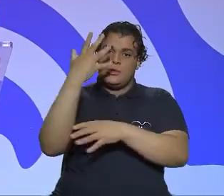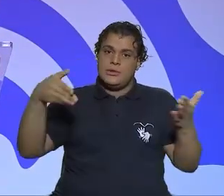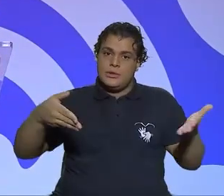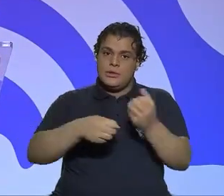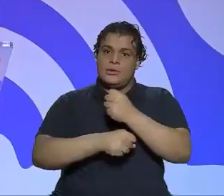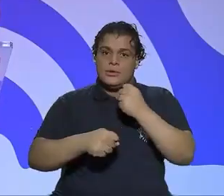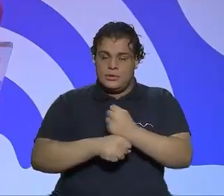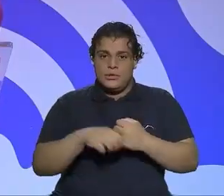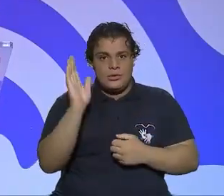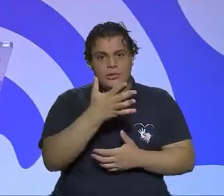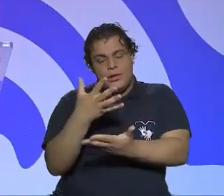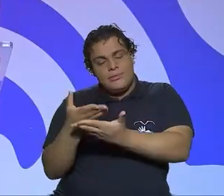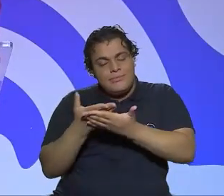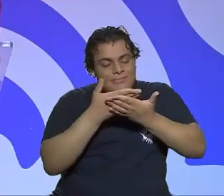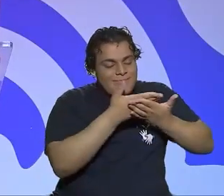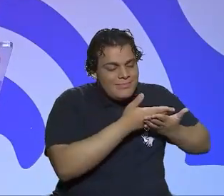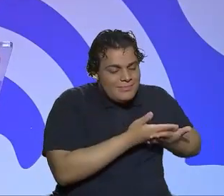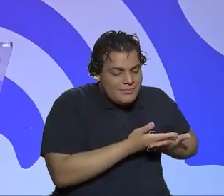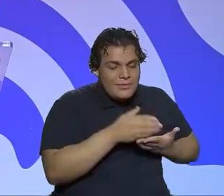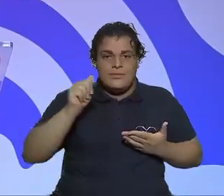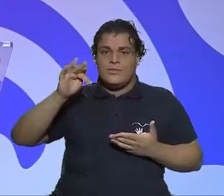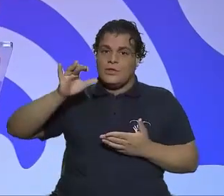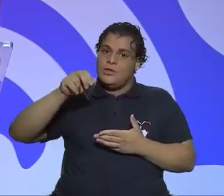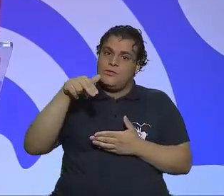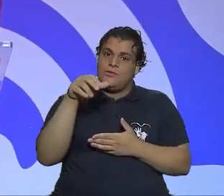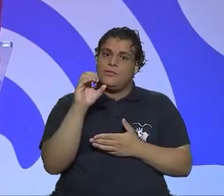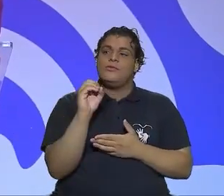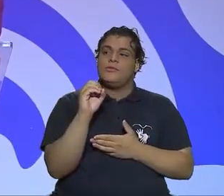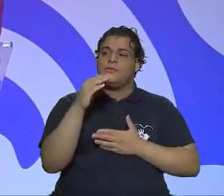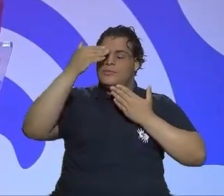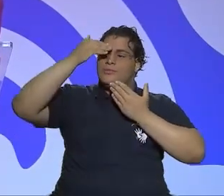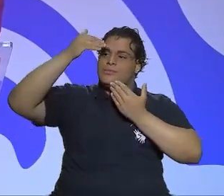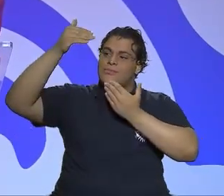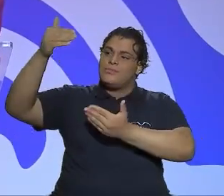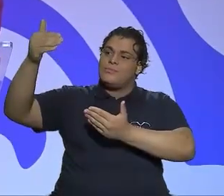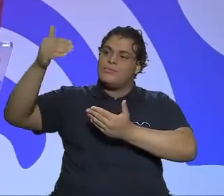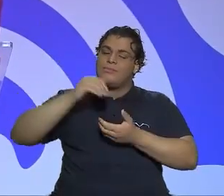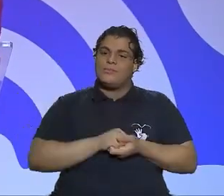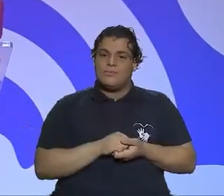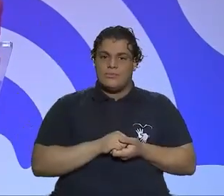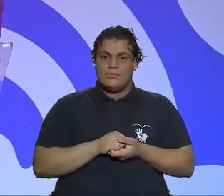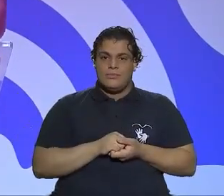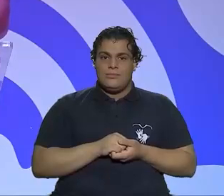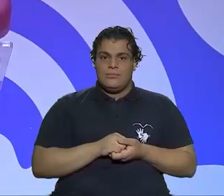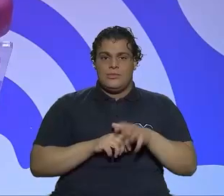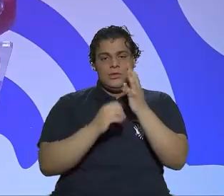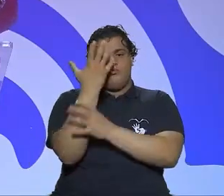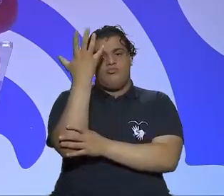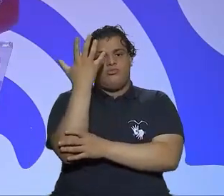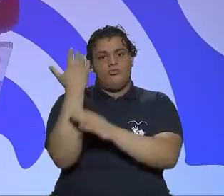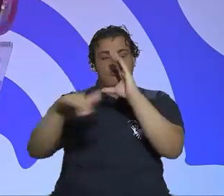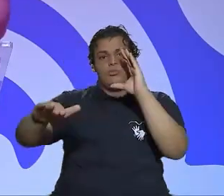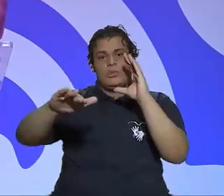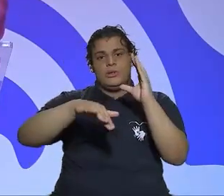Foi tão generosamente acolhida pelo Afonso, e eu agradeço muito por isso. A editora Seja Breve publica livros que